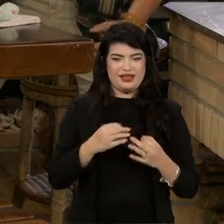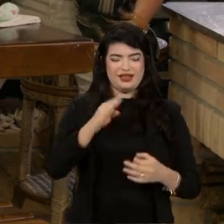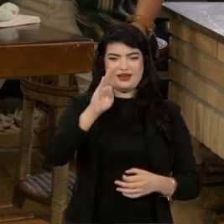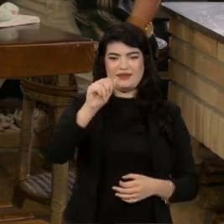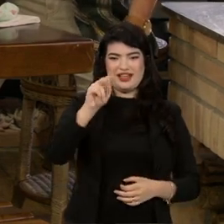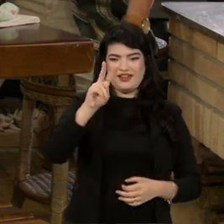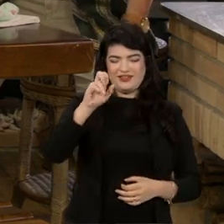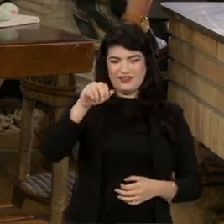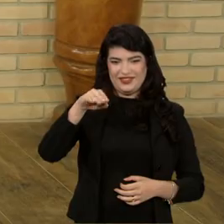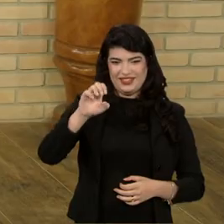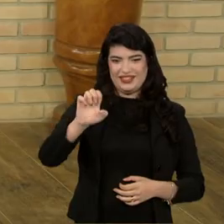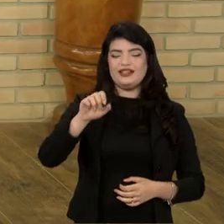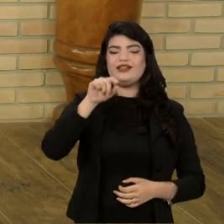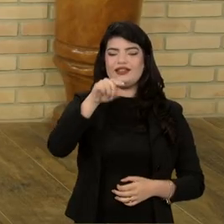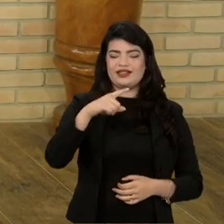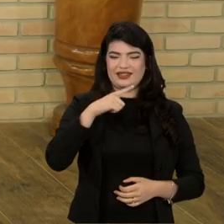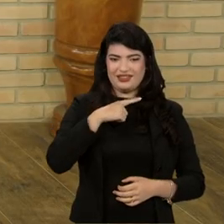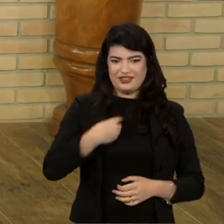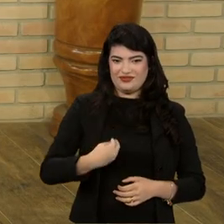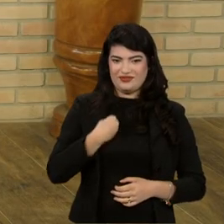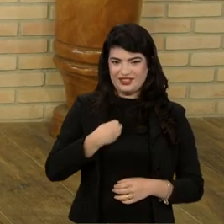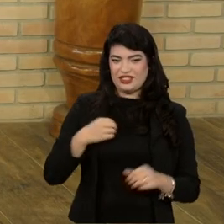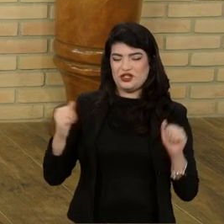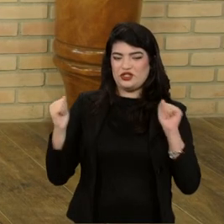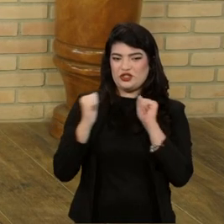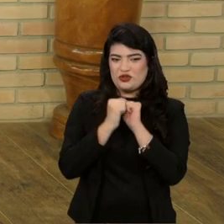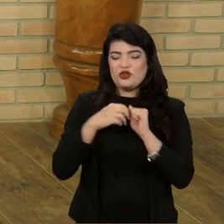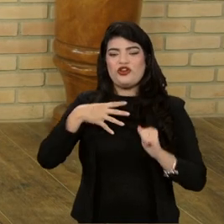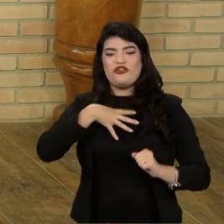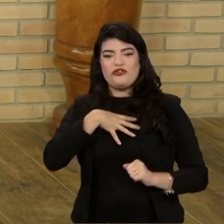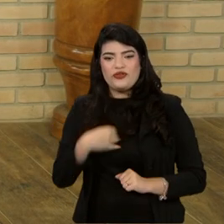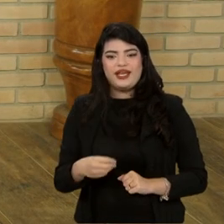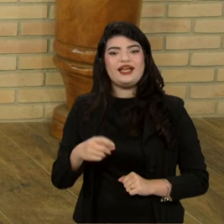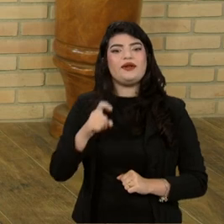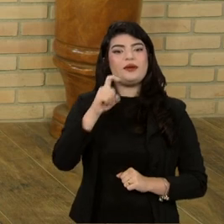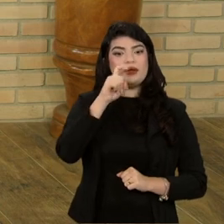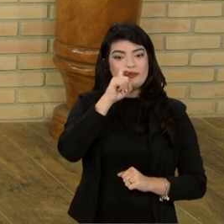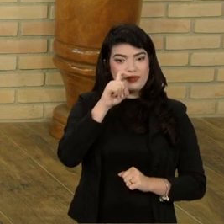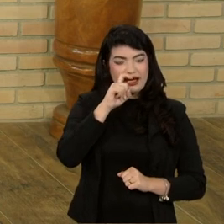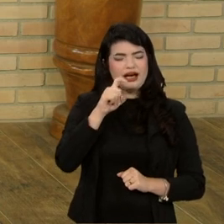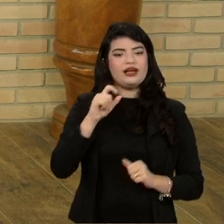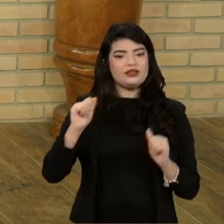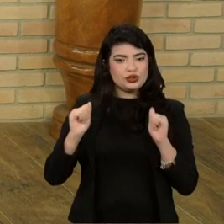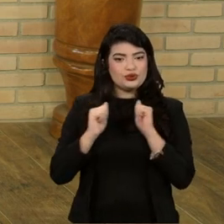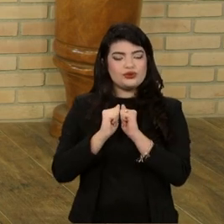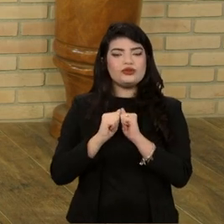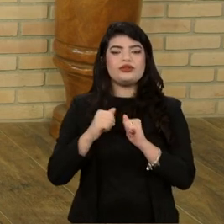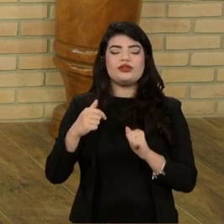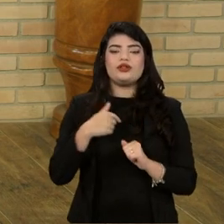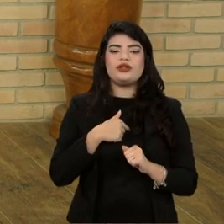aqui, paizão aqui do lado, né? Eu, há muito tempo, eu ganhei